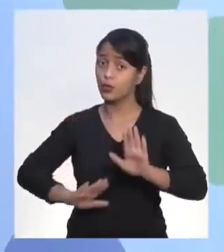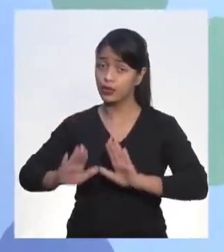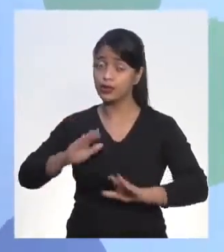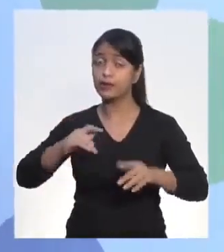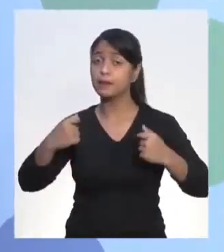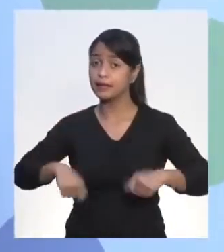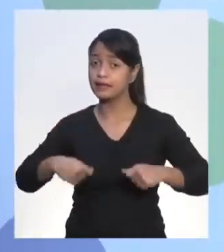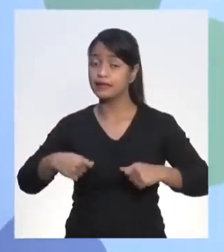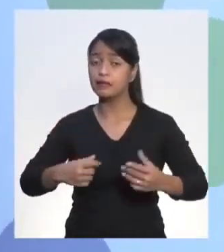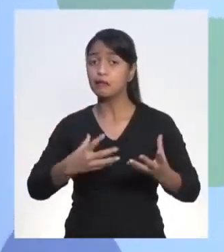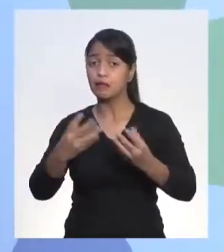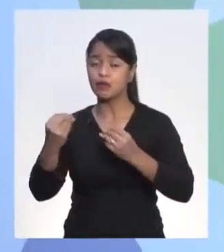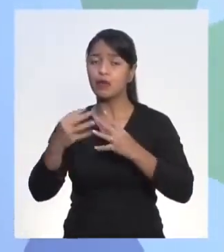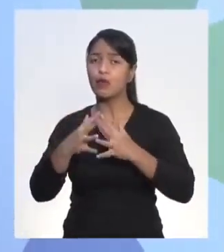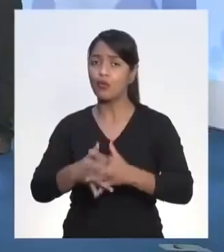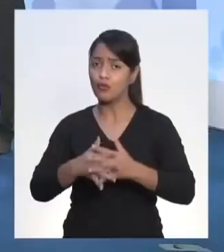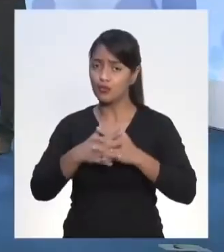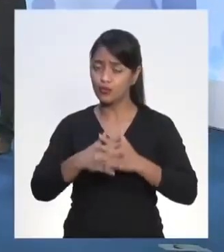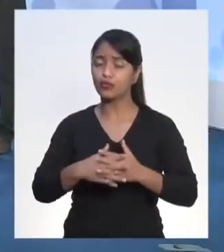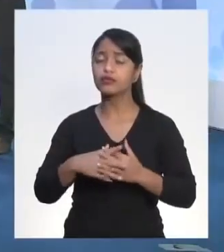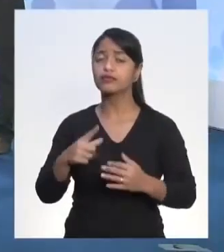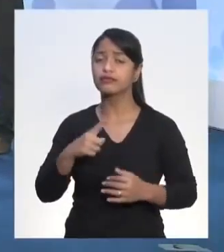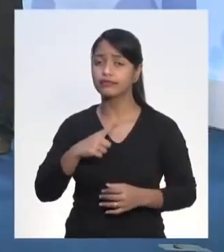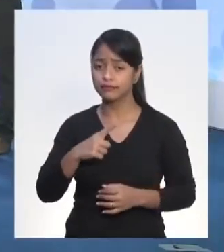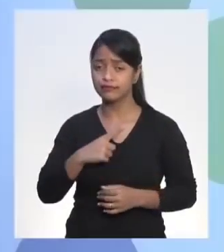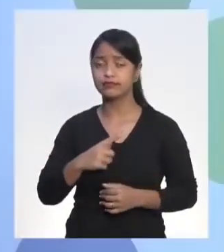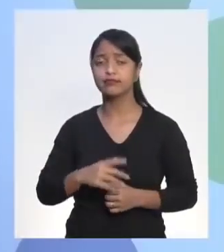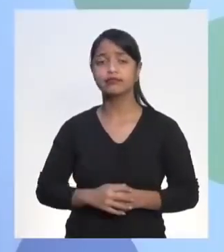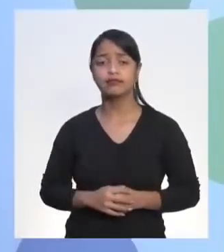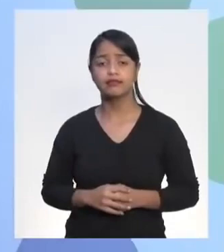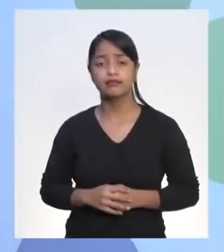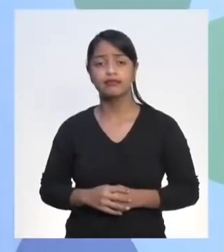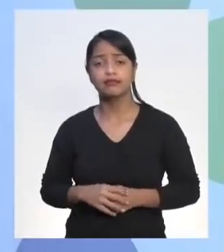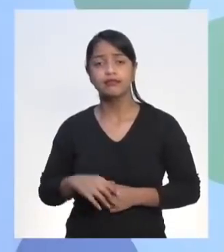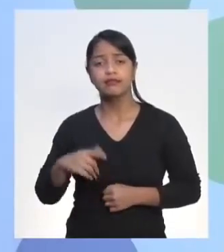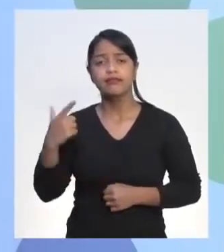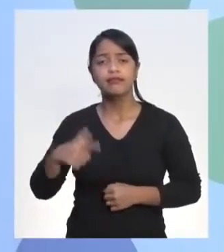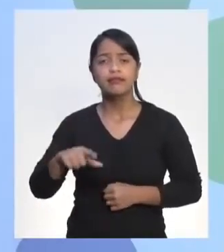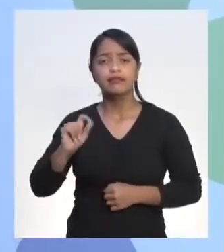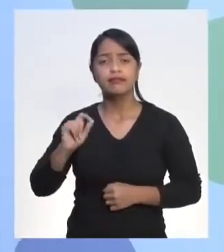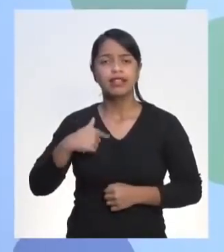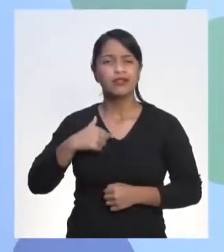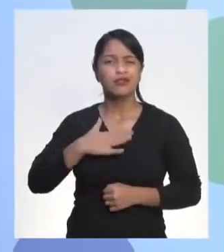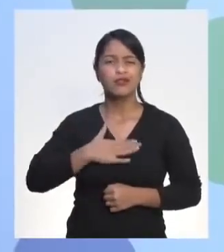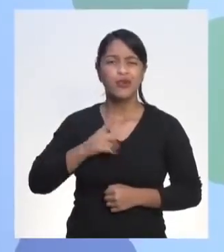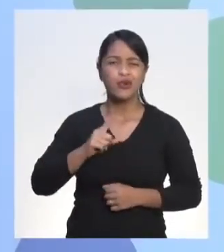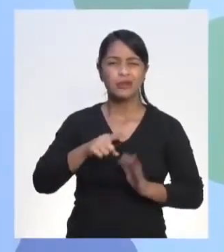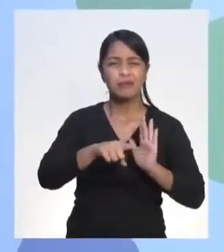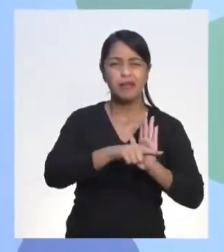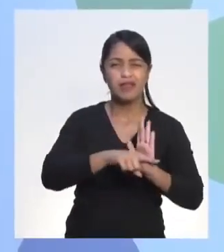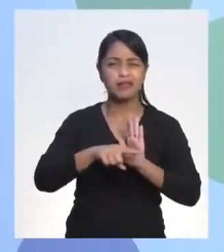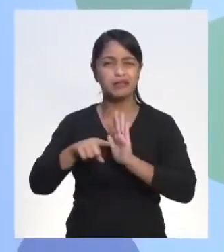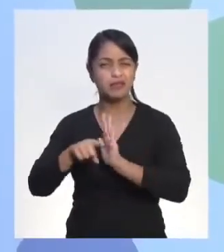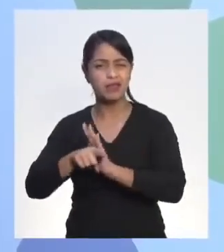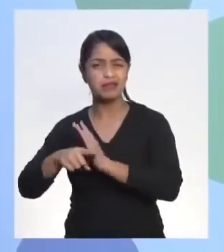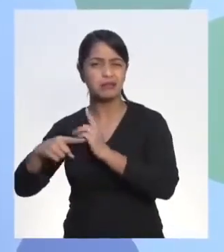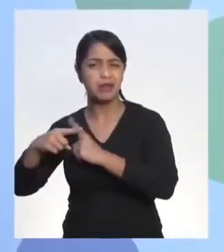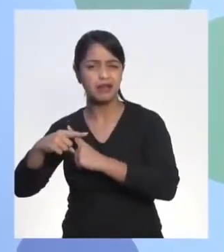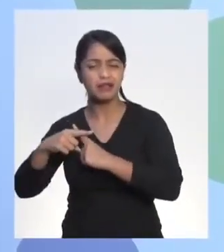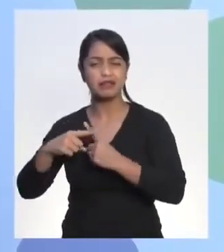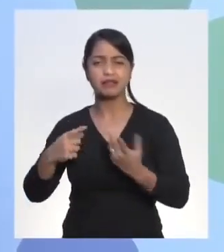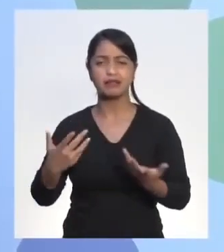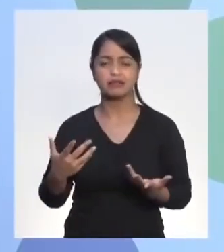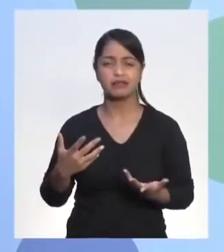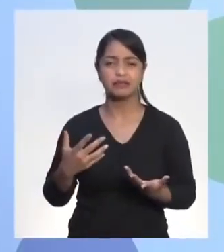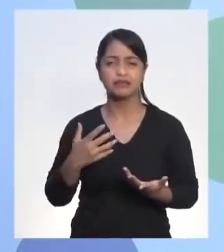bem natural que o pessoal faz. E assim, eu também particularmente não gosto muito dessa coisa do menos e menos mais, porque na hora da gente